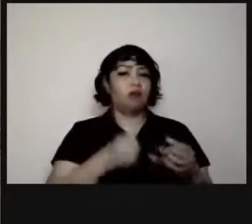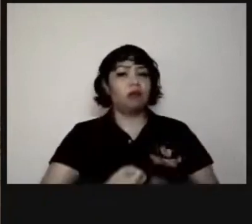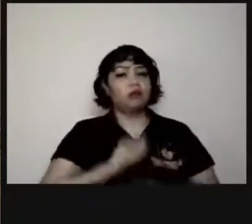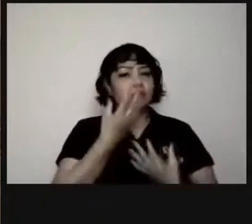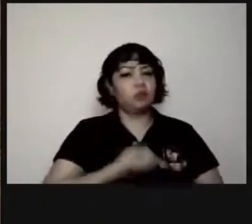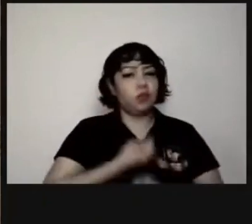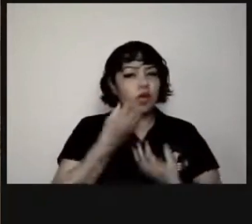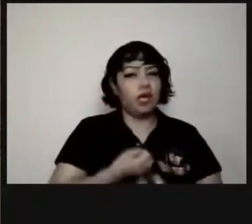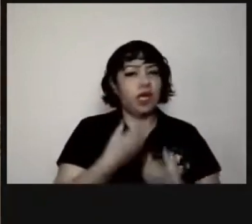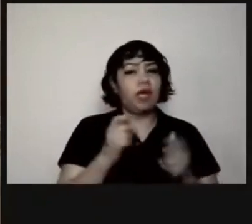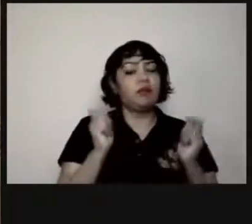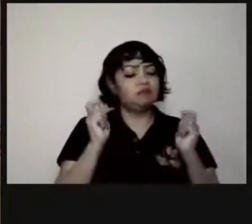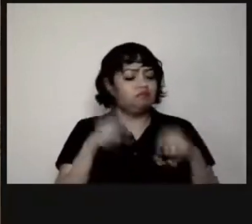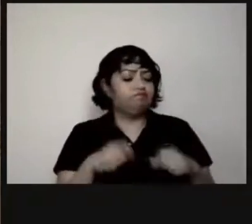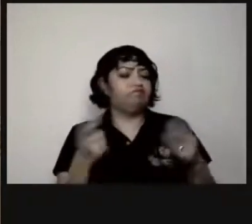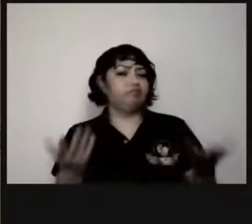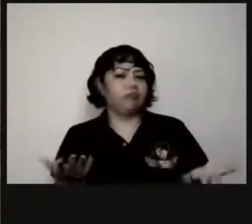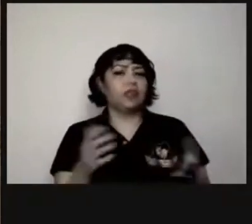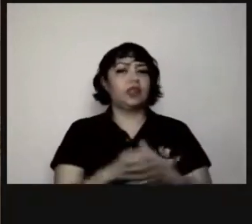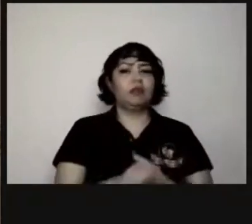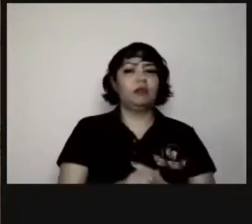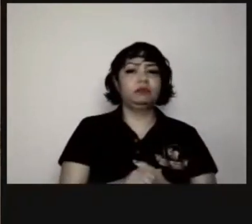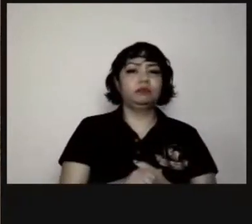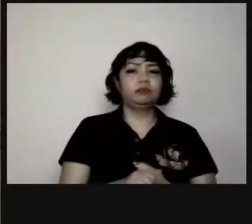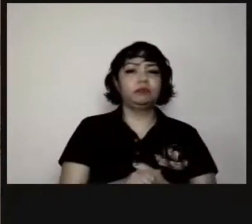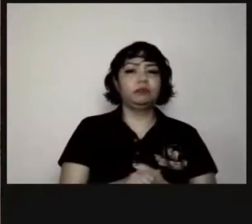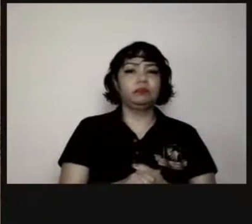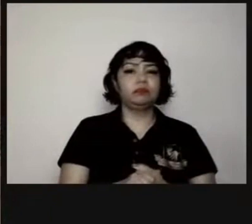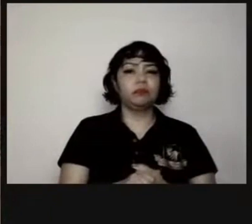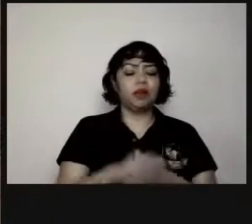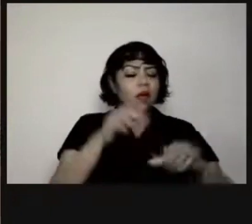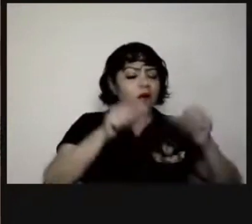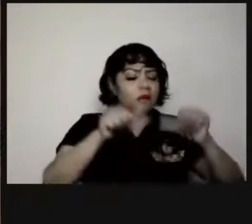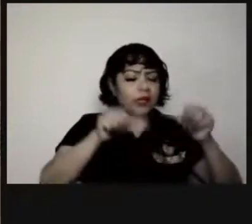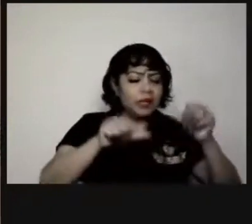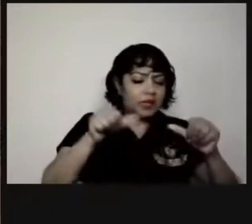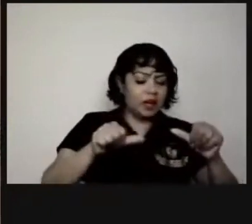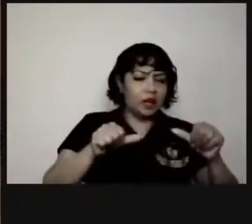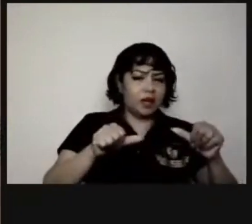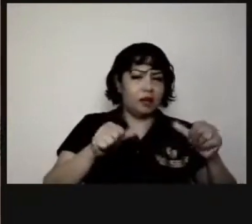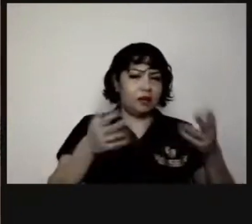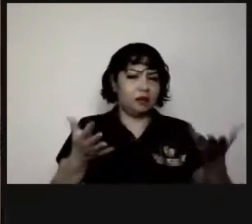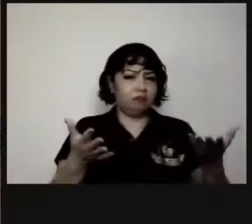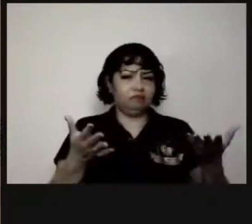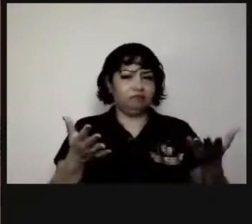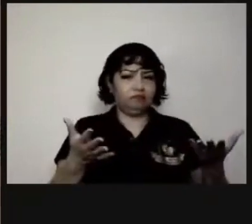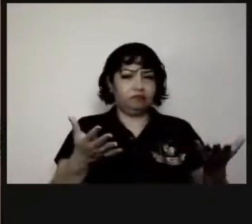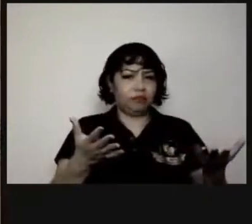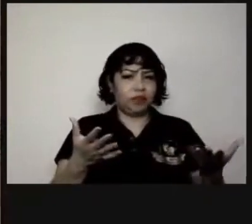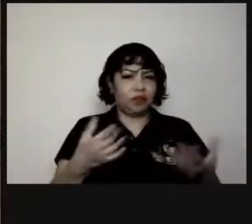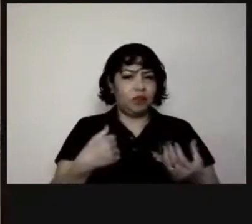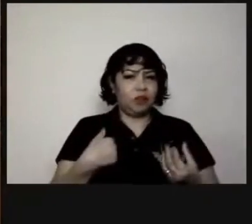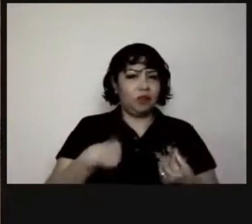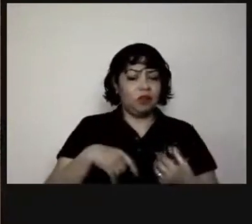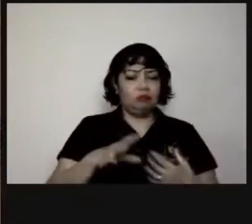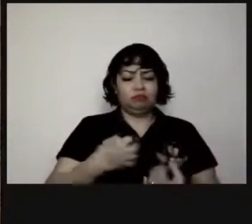poema, de poder fazer uma avaliação, né, colocar as nossas